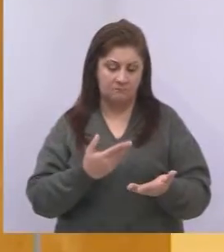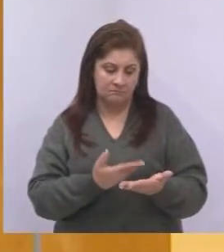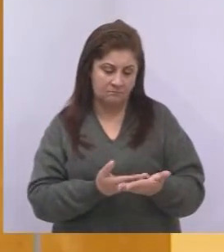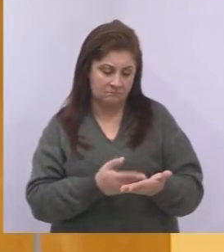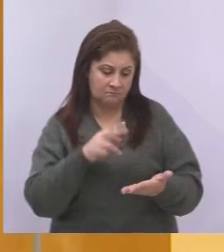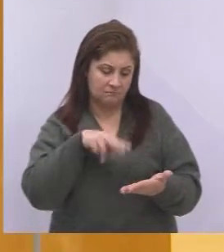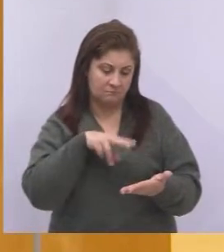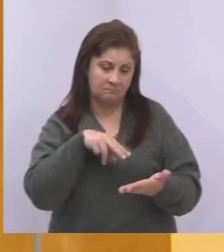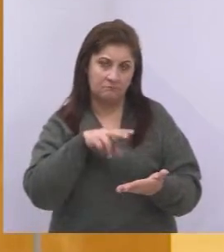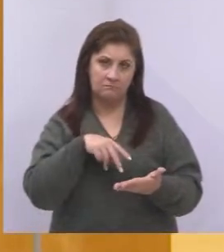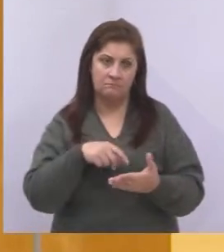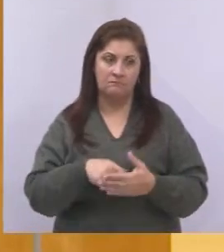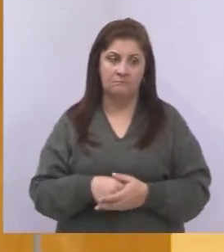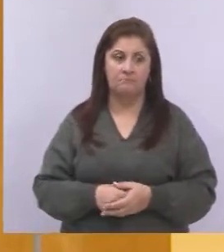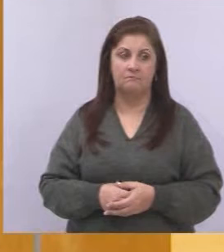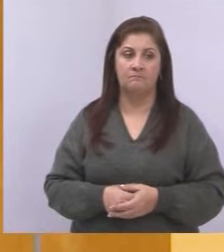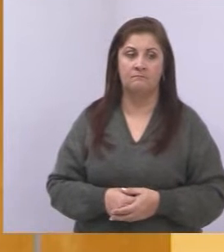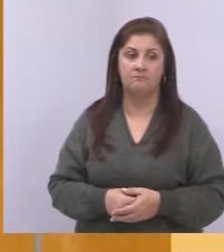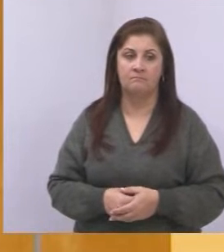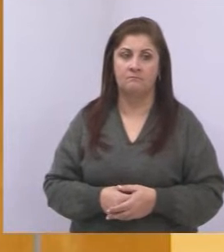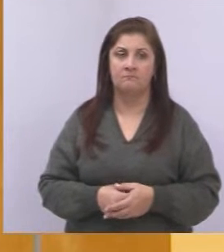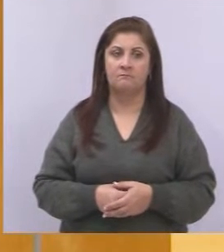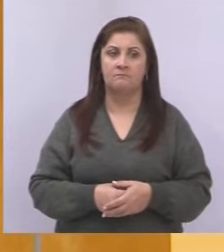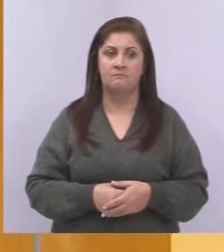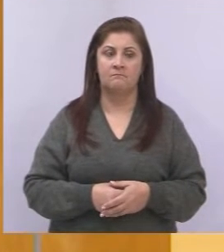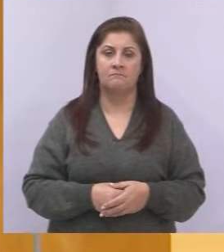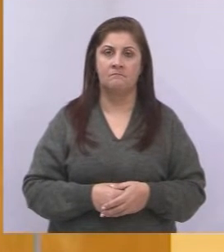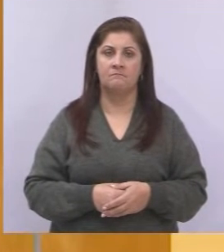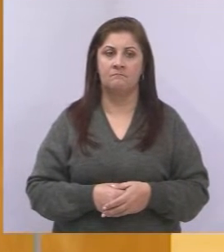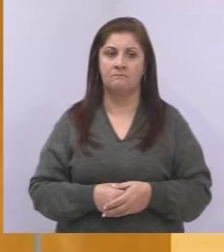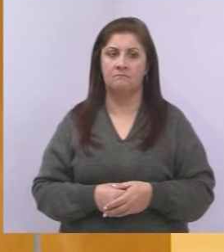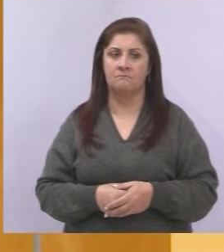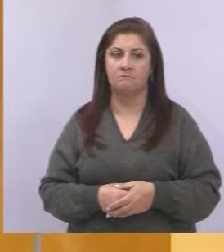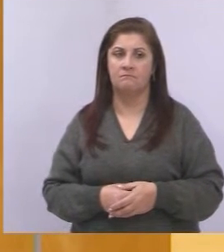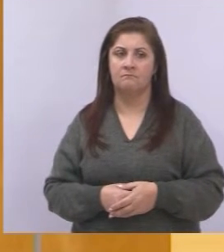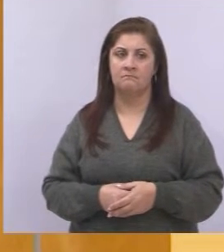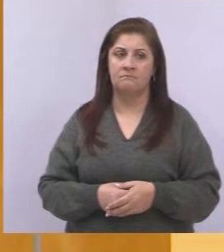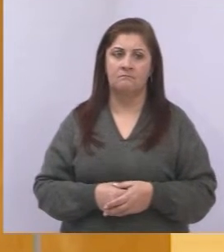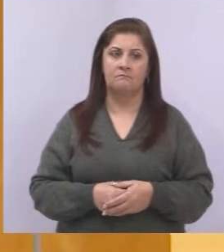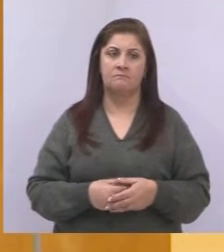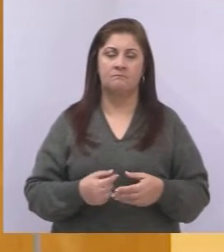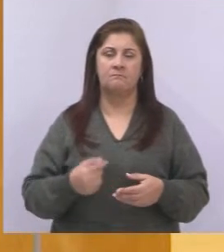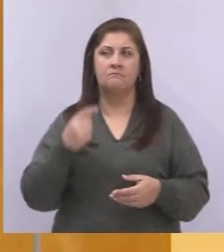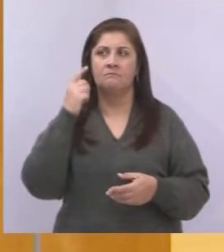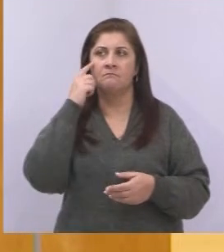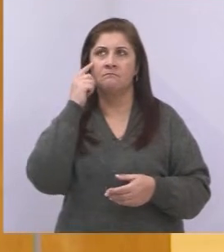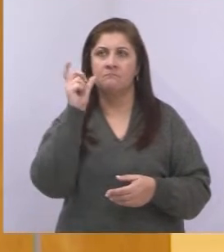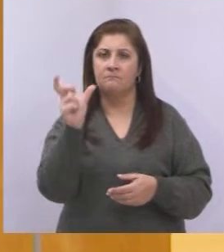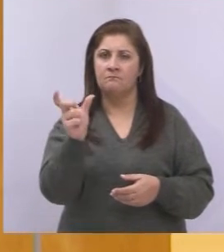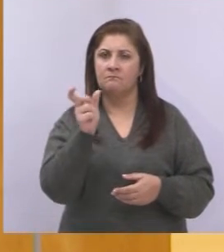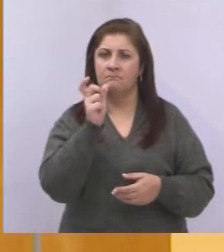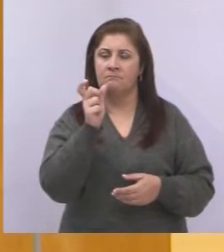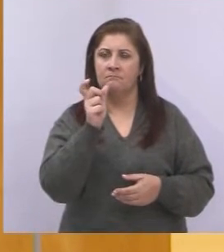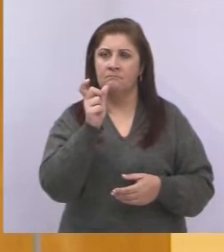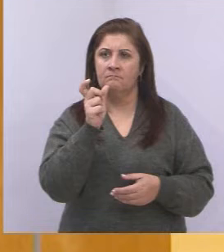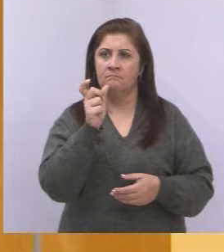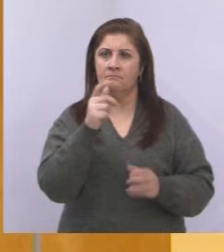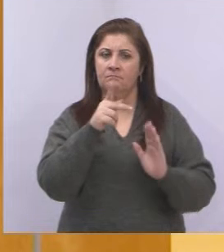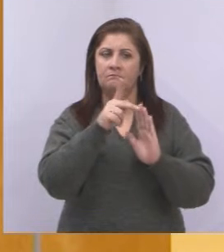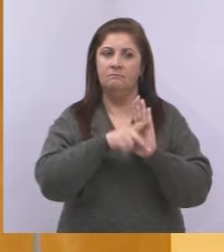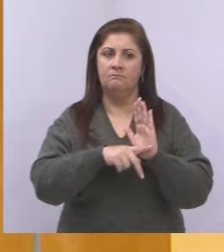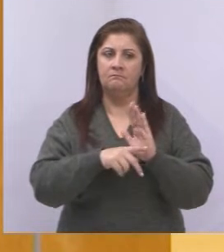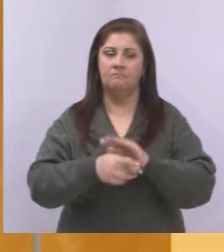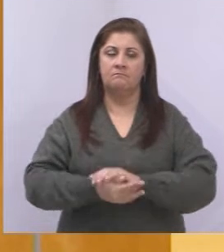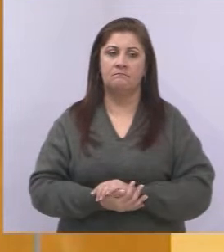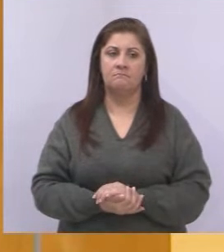Paulinho, veio para mim, de uma forma resumida, a essência desse